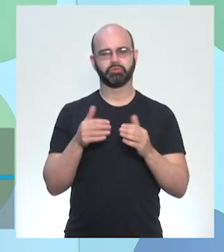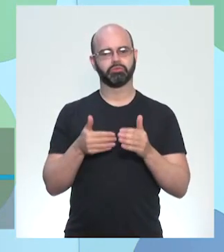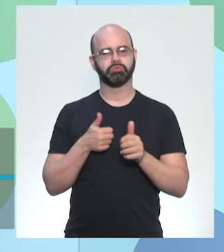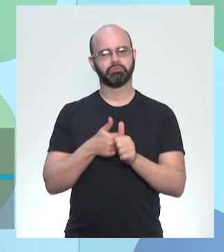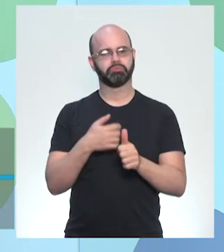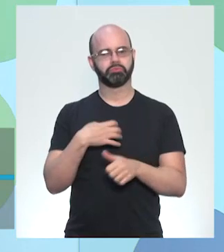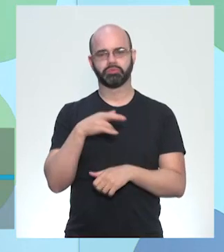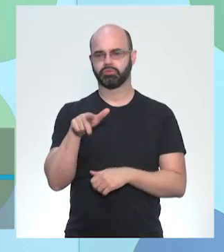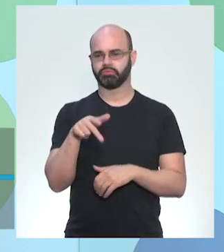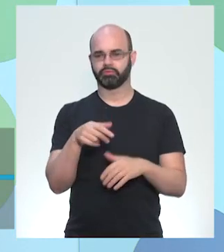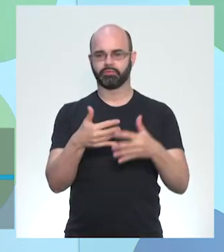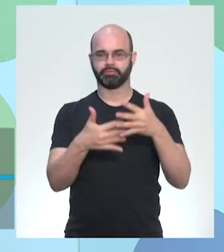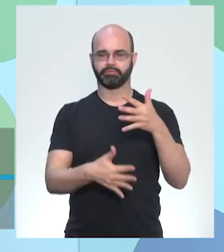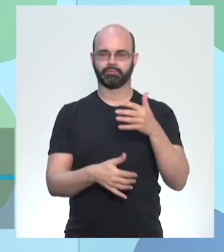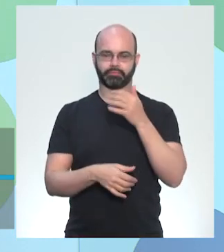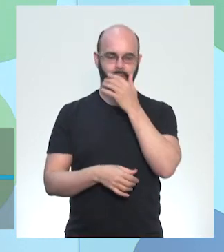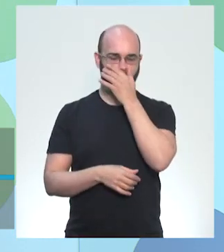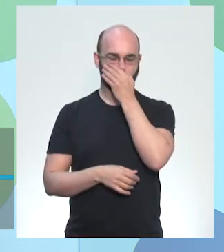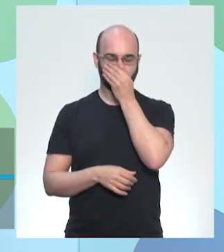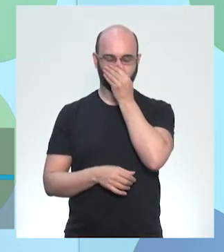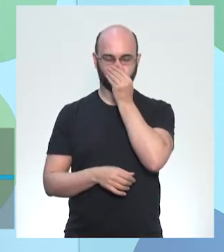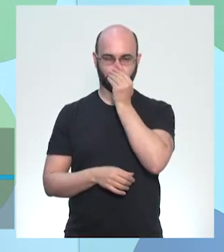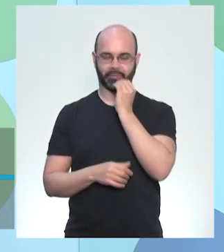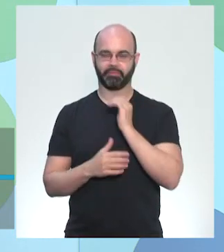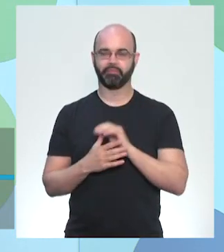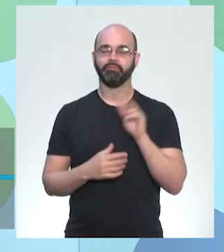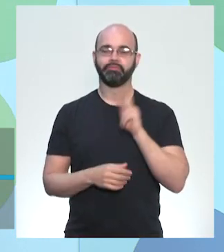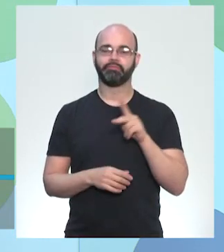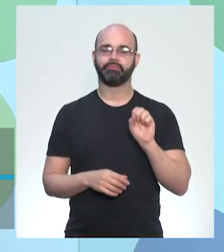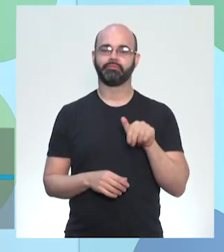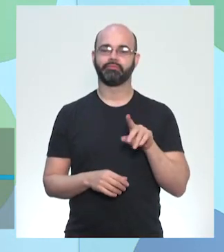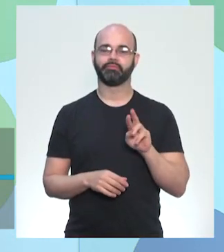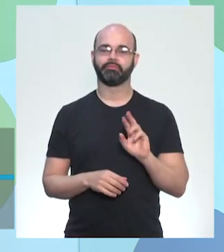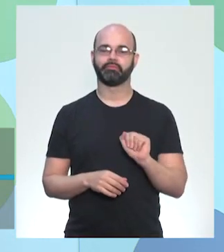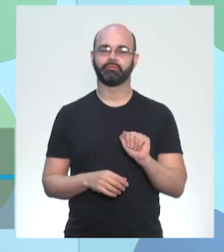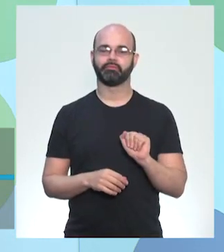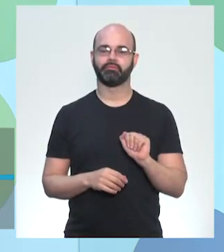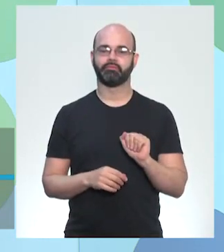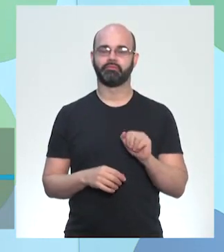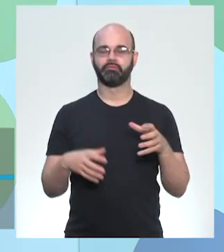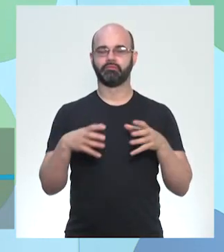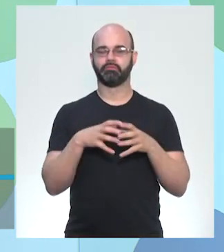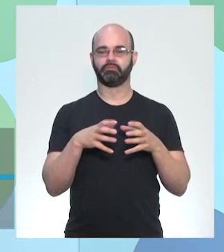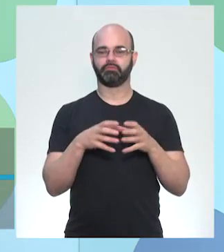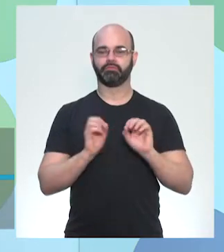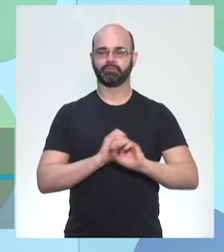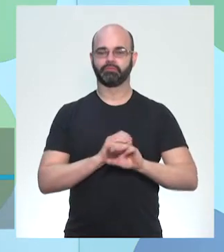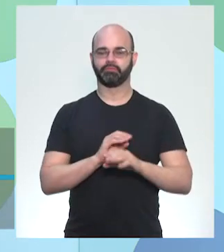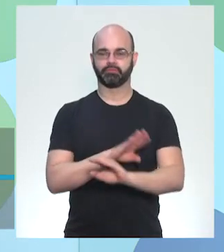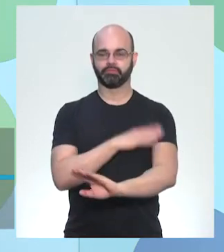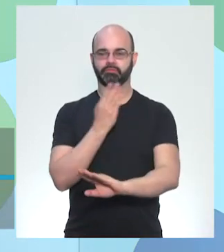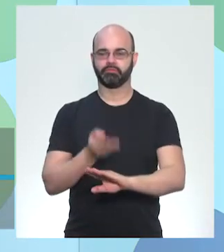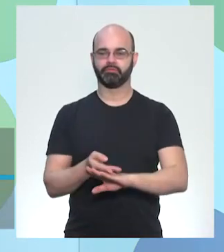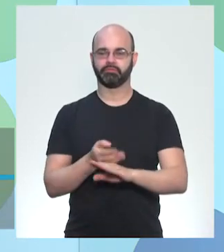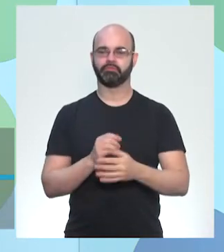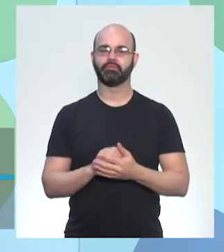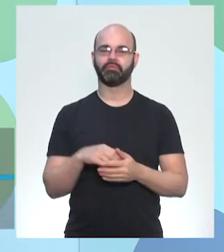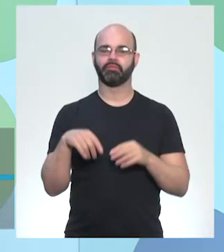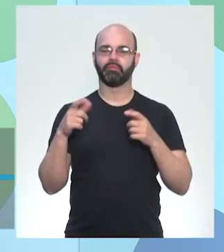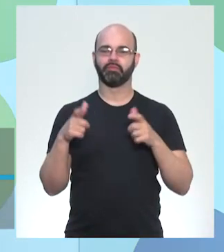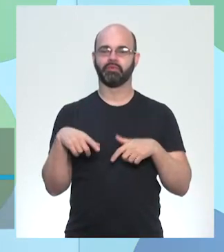o pessoal lá da professora Sandra, lá da Escola do Programa de Ensino Integral, professor Benedito Evangelista Costa,